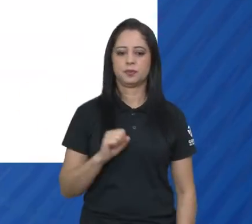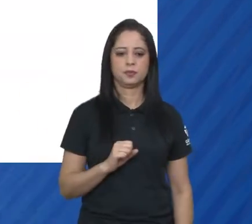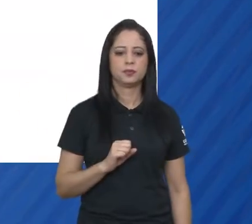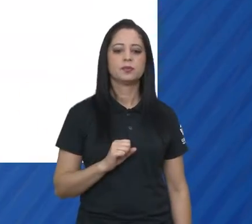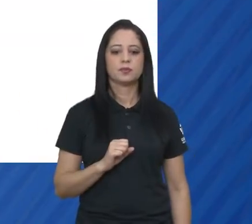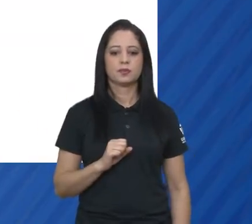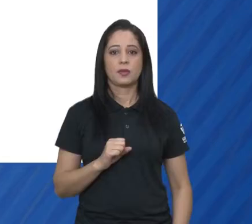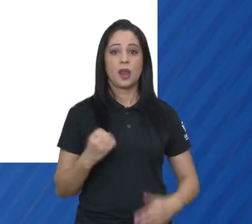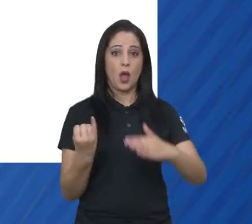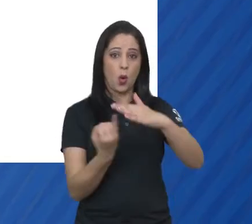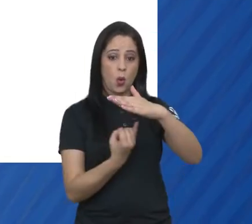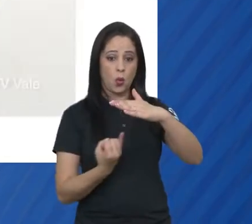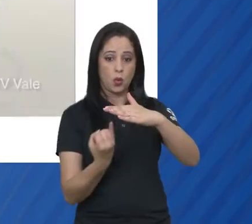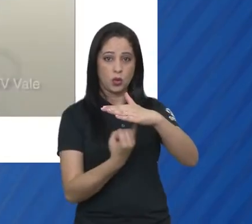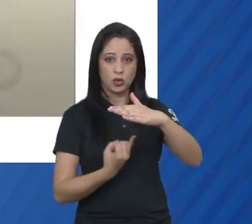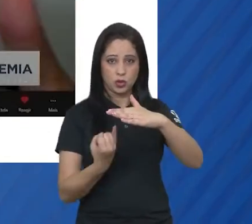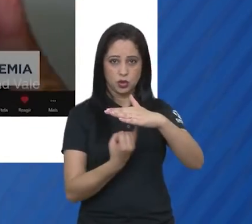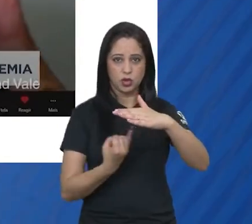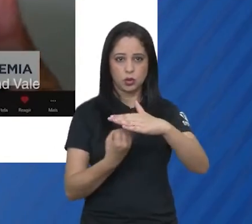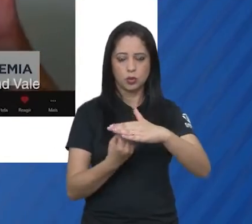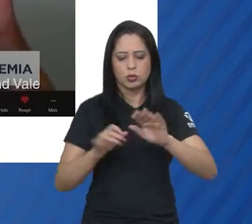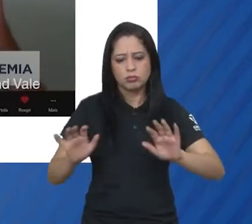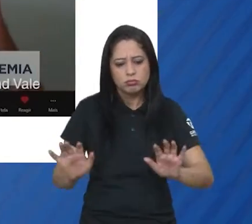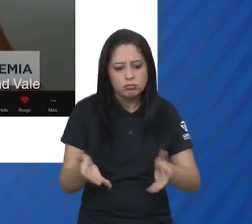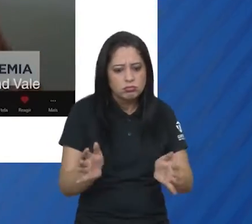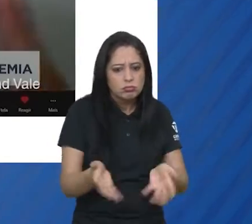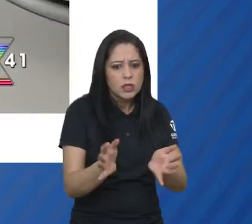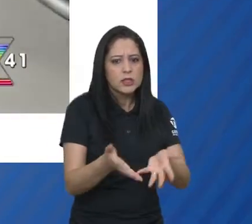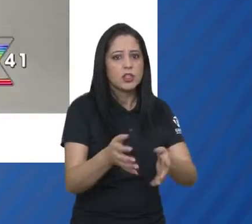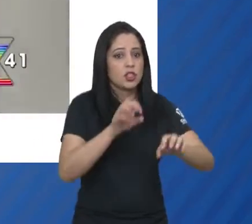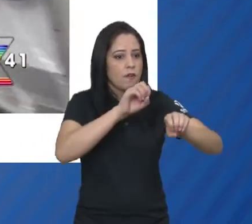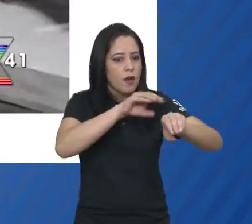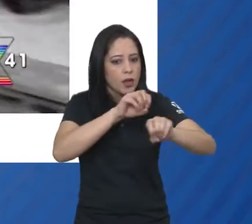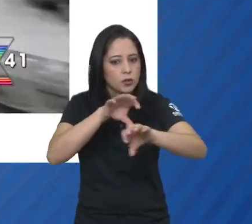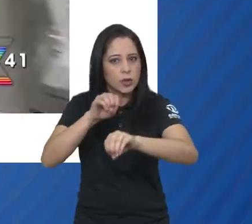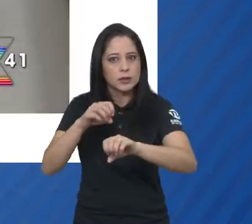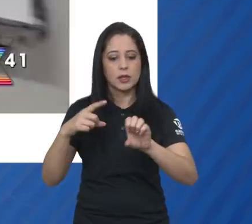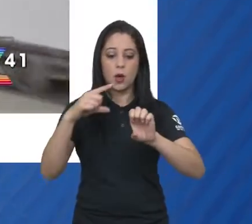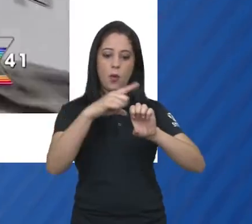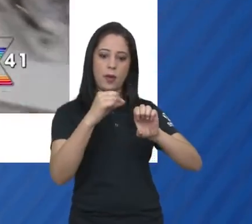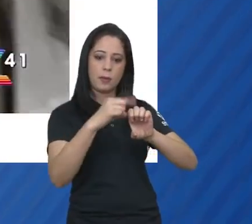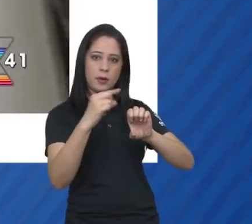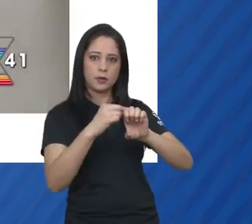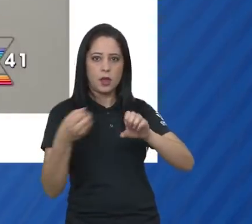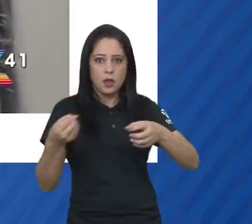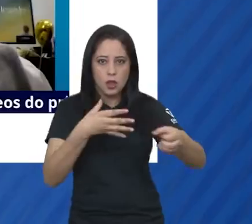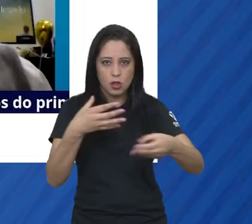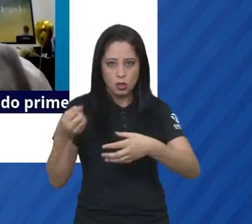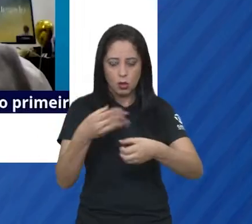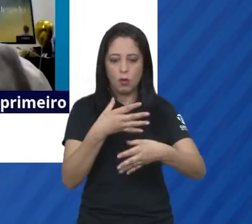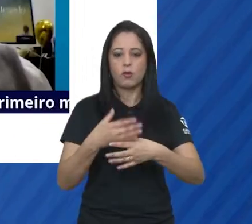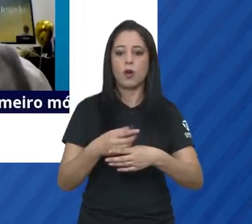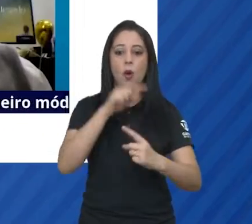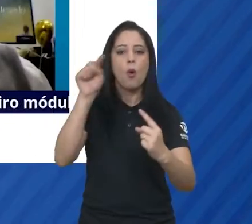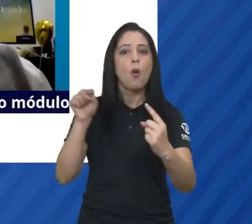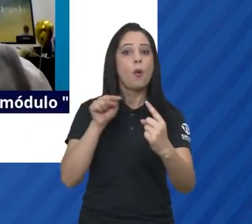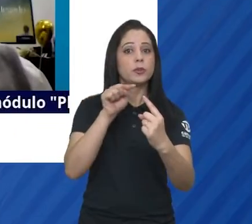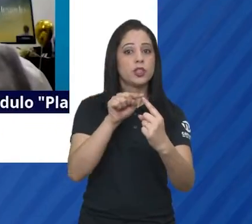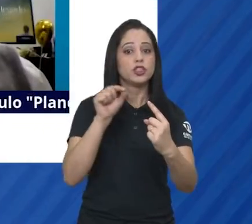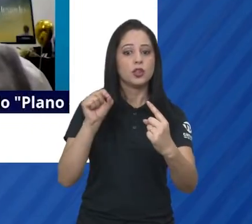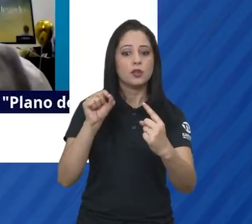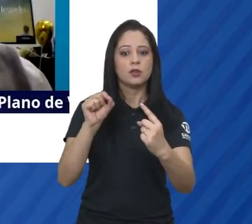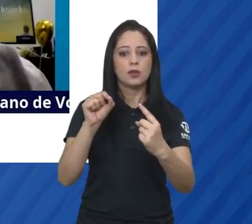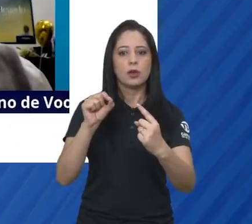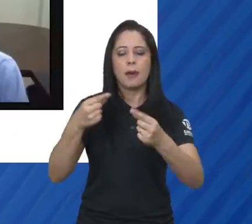associação sem fins lucrativos que trabalha fomentando trabalhos em áreas como educação, empreendedorismo e inovação e que tem como um